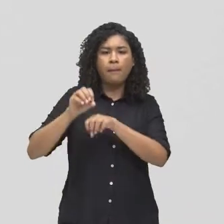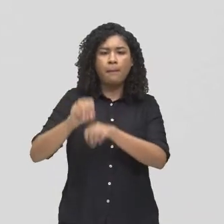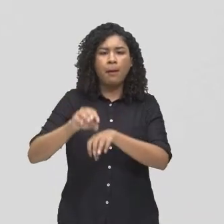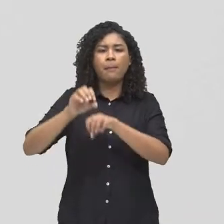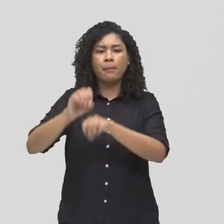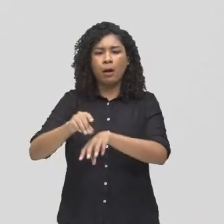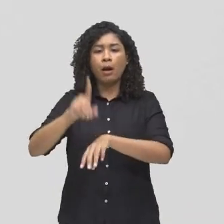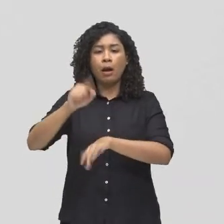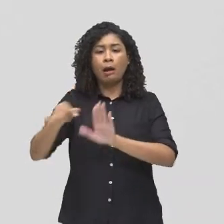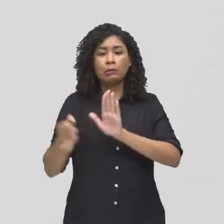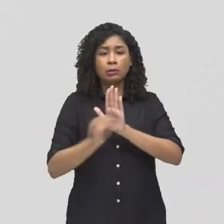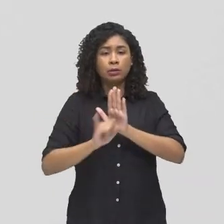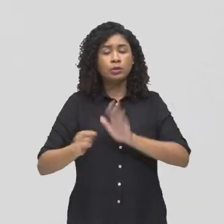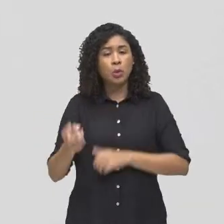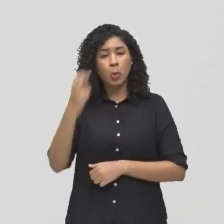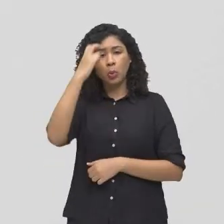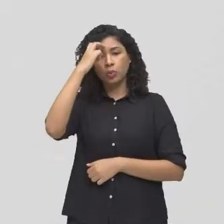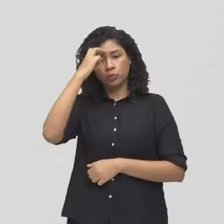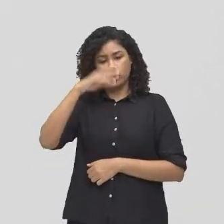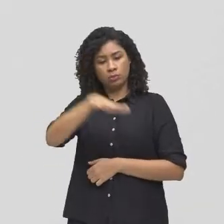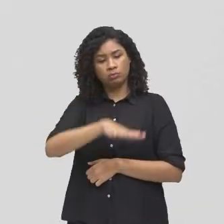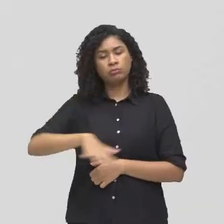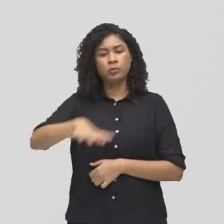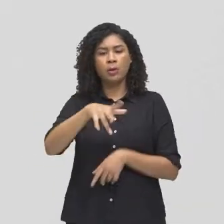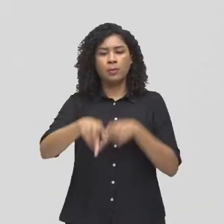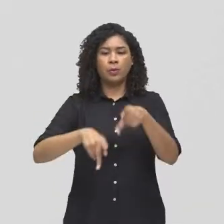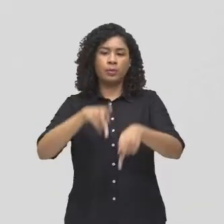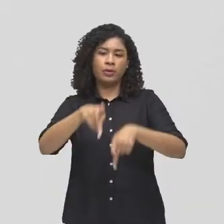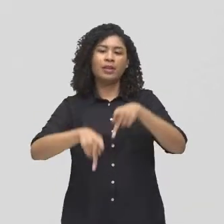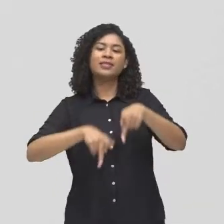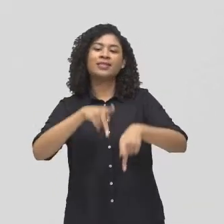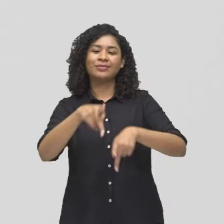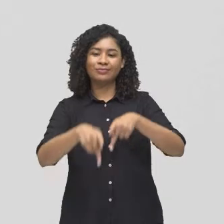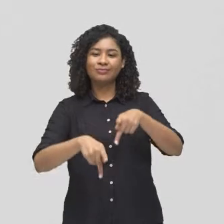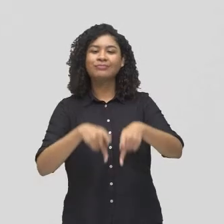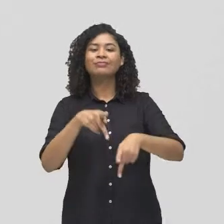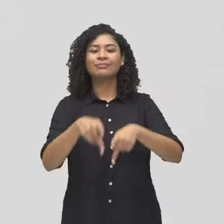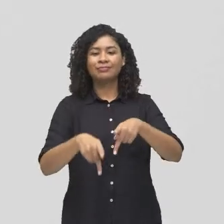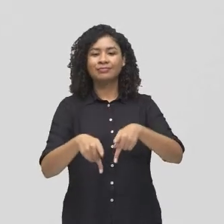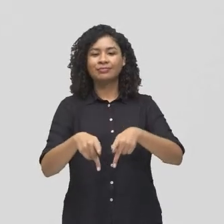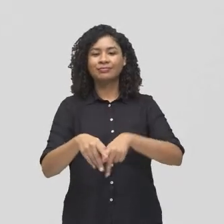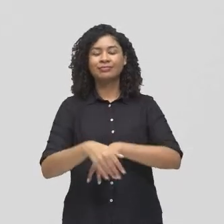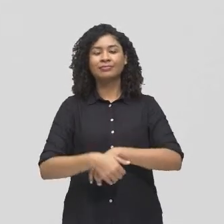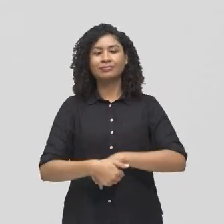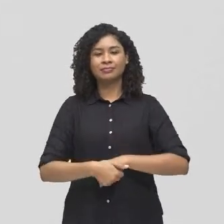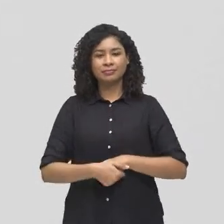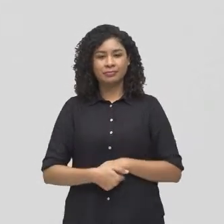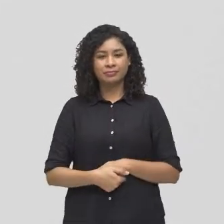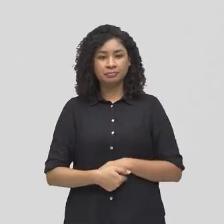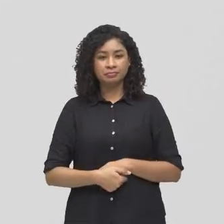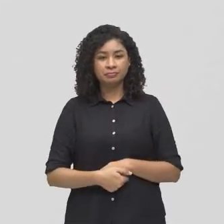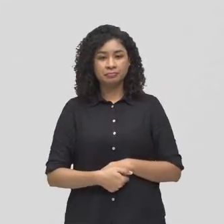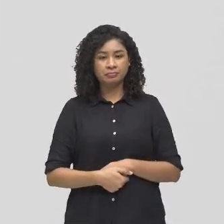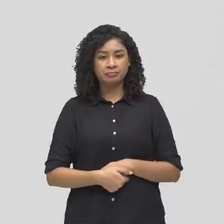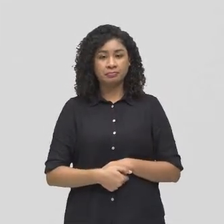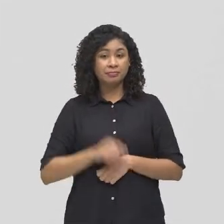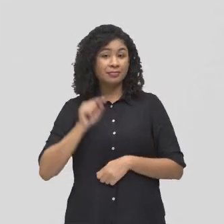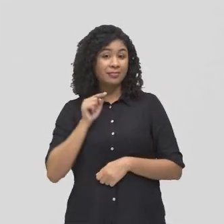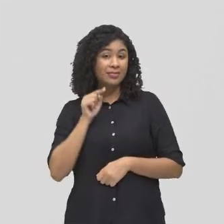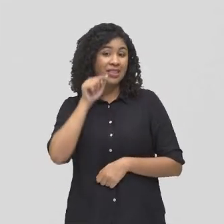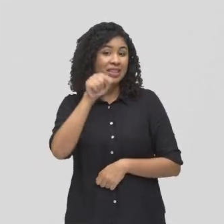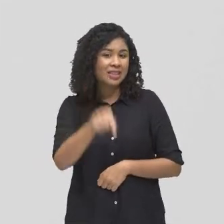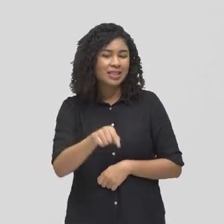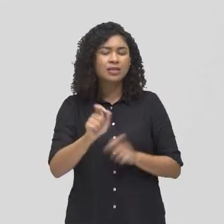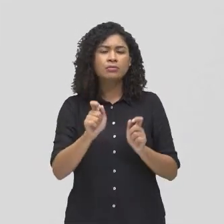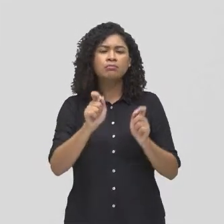identidade cultural daquela população, daquela parcela de pessoas. E isso, de certa forma, vai ser